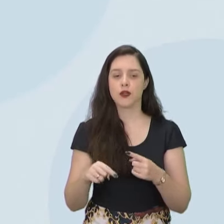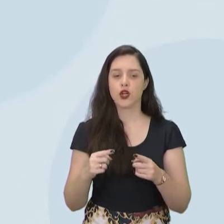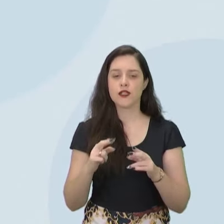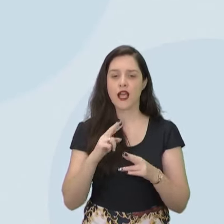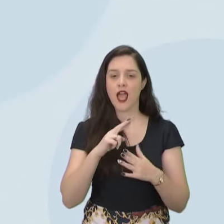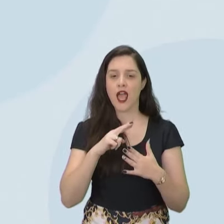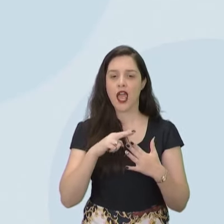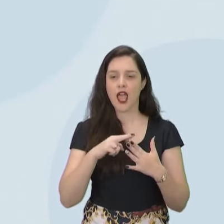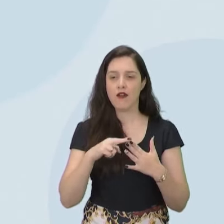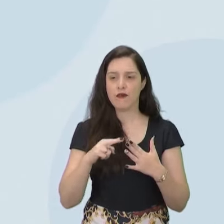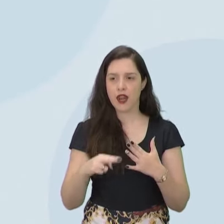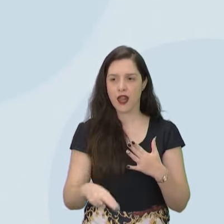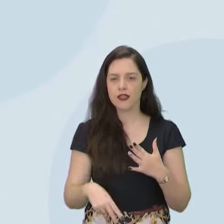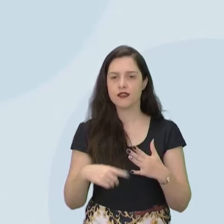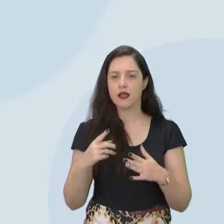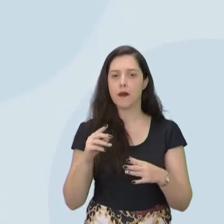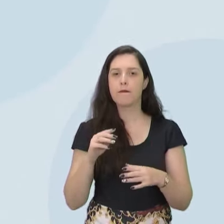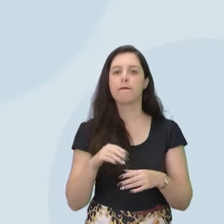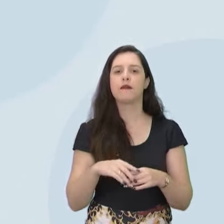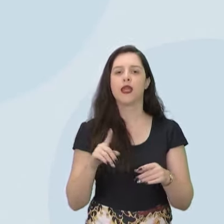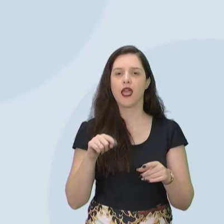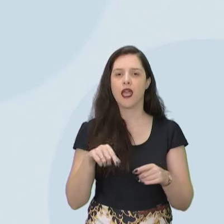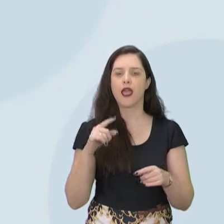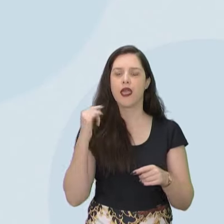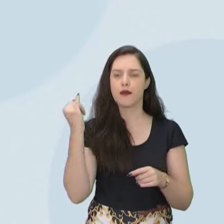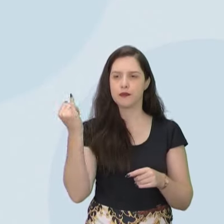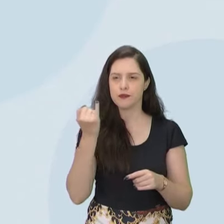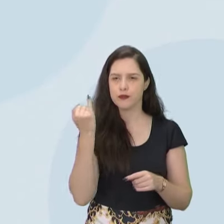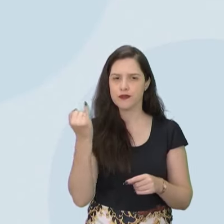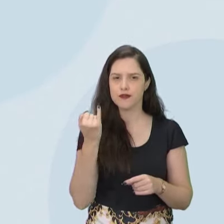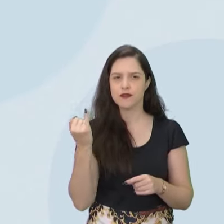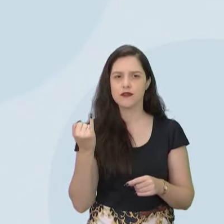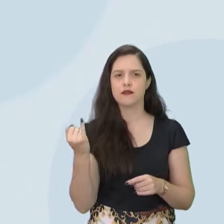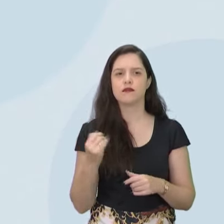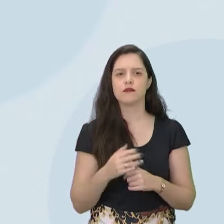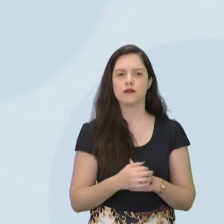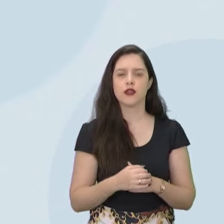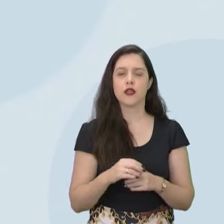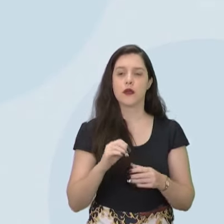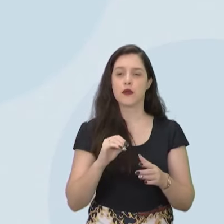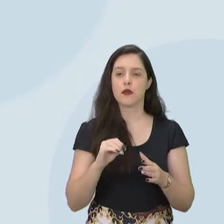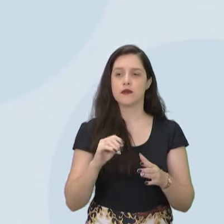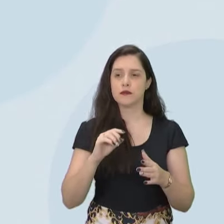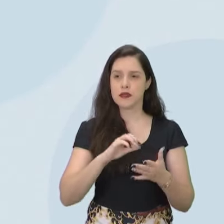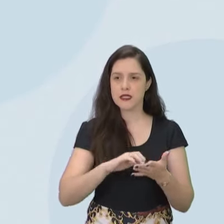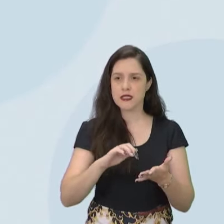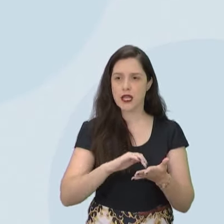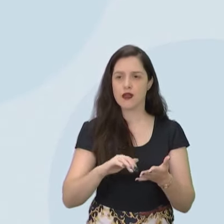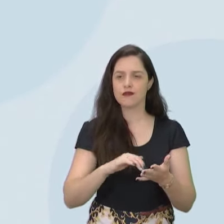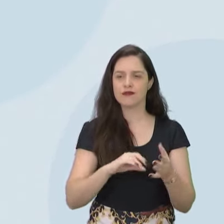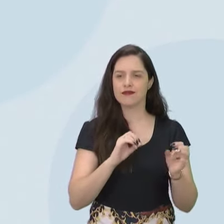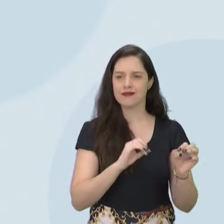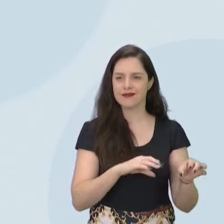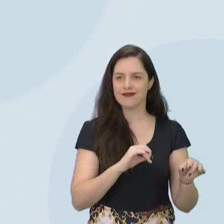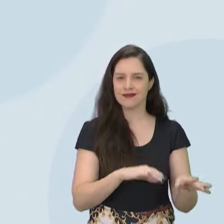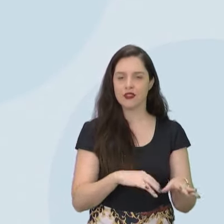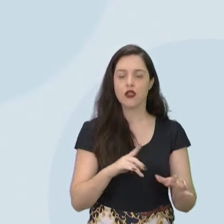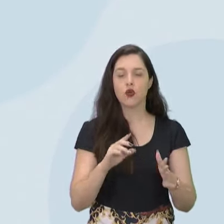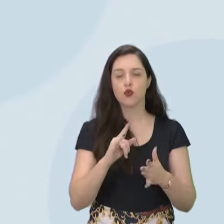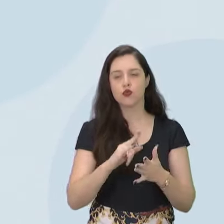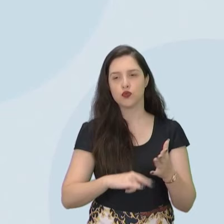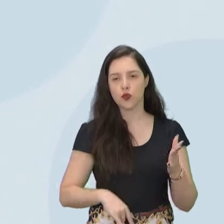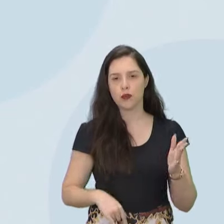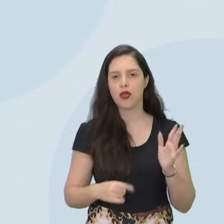referências bibliográficas, muito importante, né? O Brasil, o Ministério da Educação, os documentos